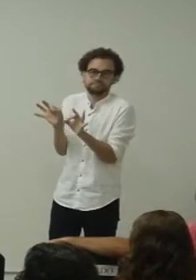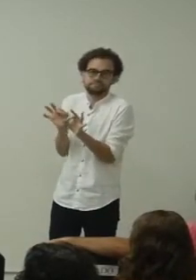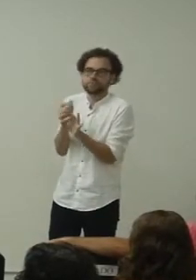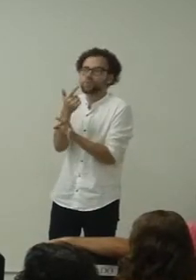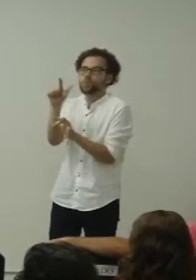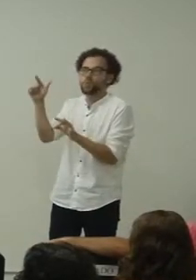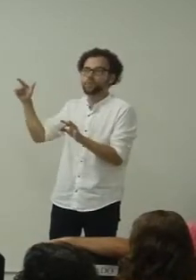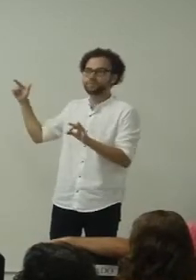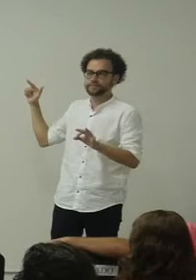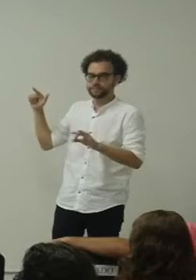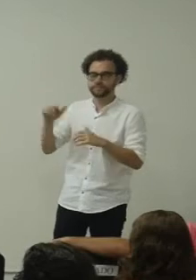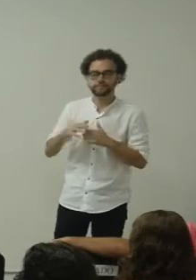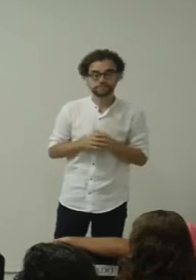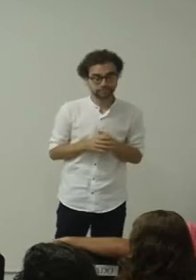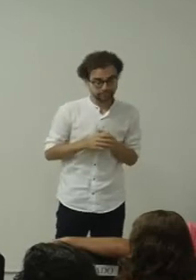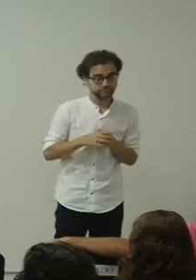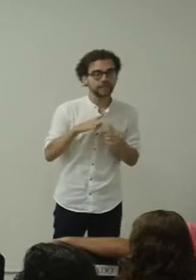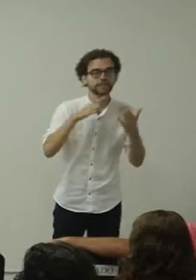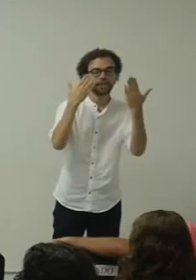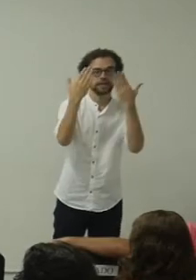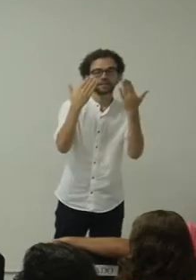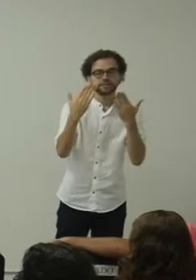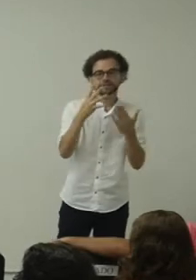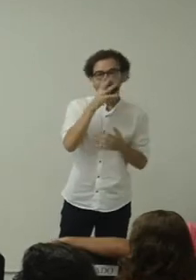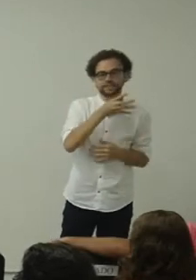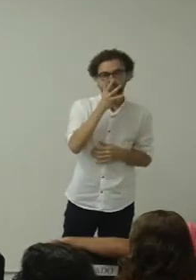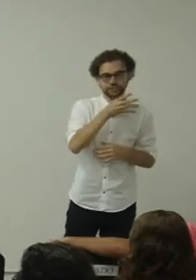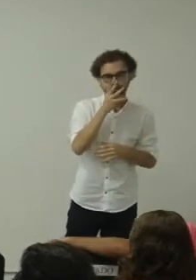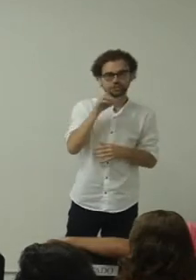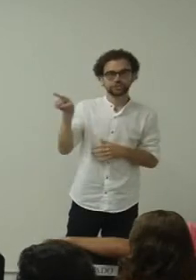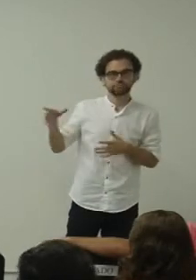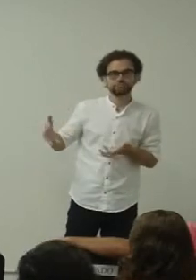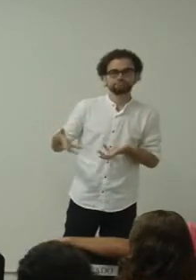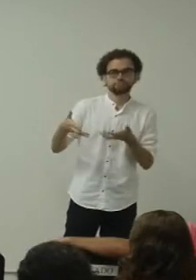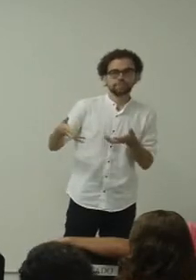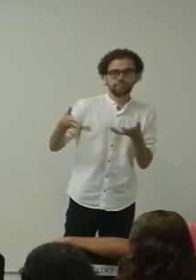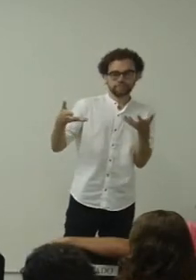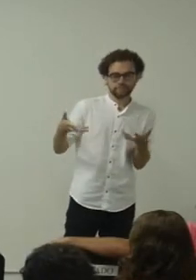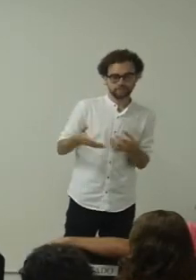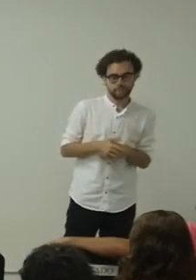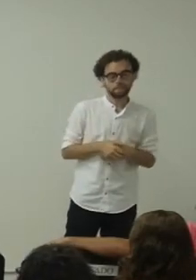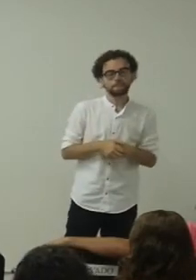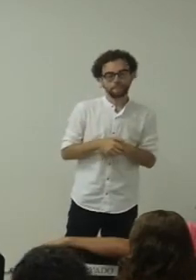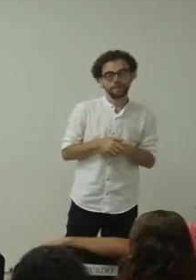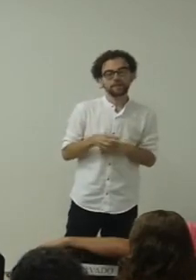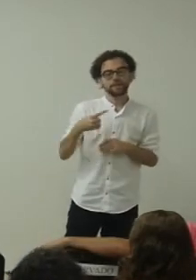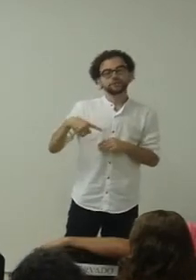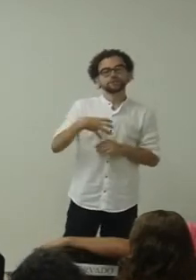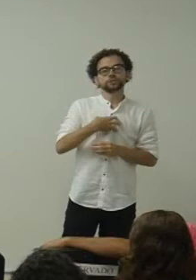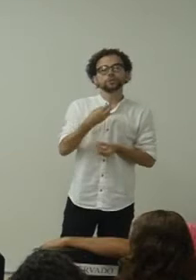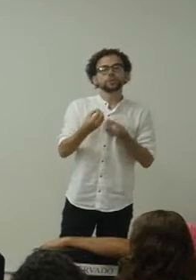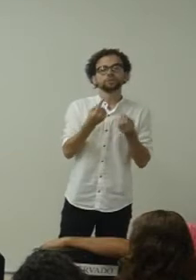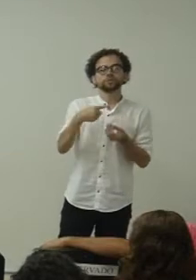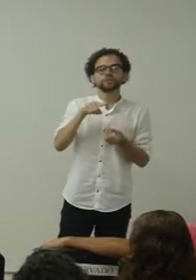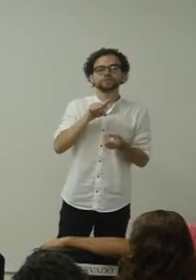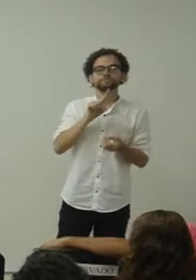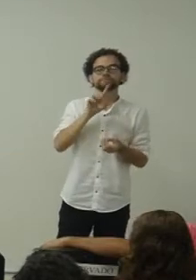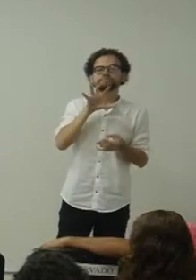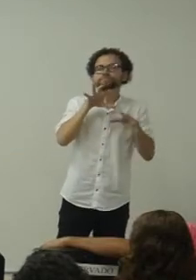afazeres. Então, é essa análise crítica que elas estão provocando, né? E a forma que a gente também